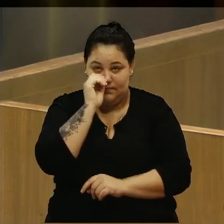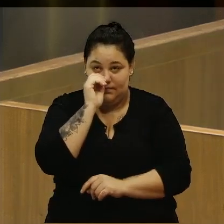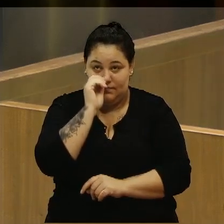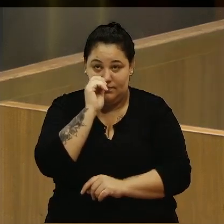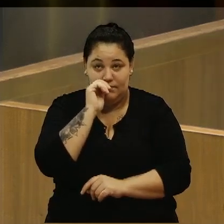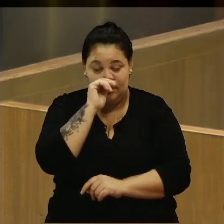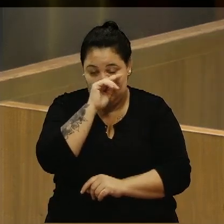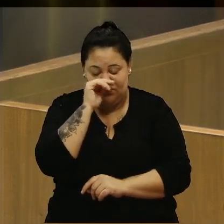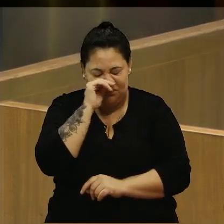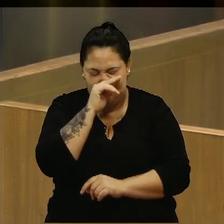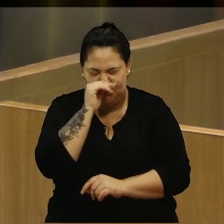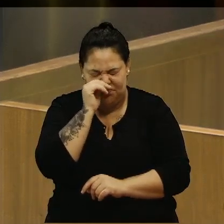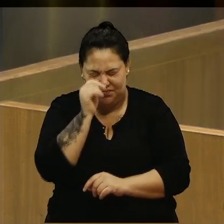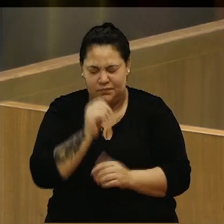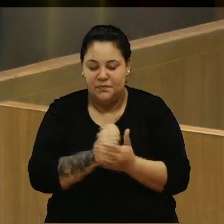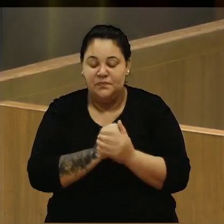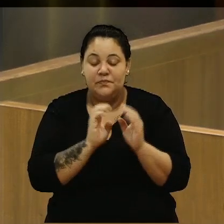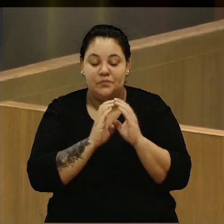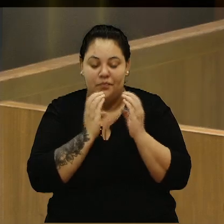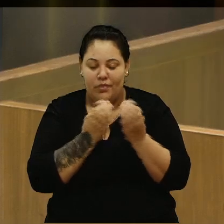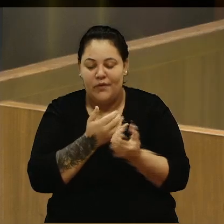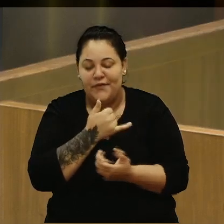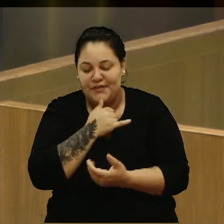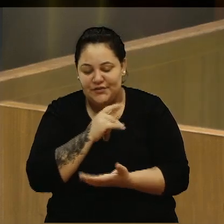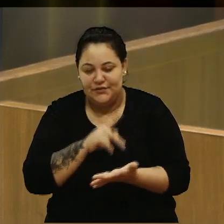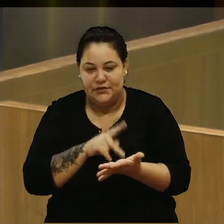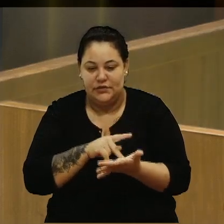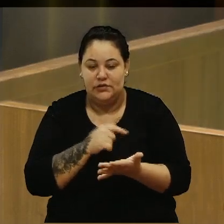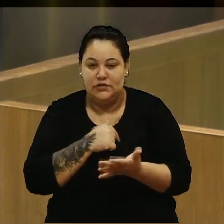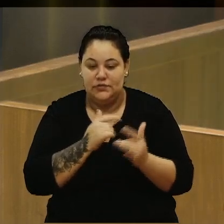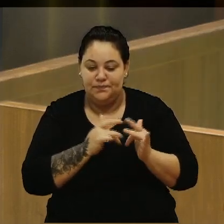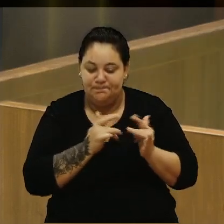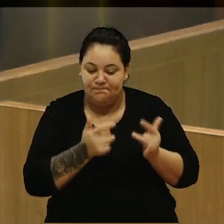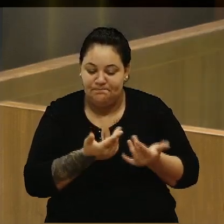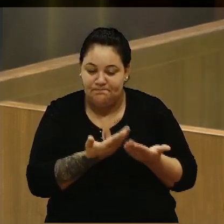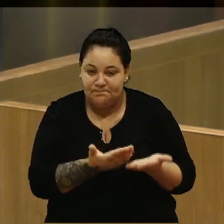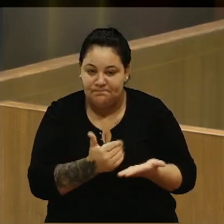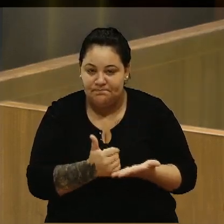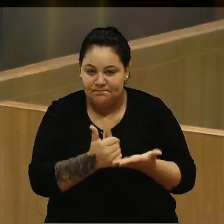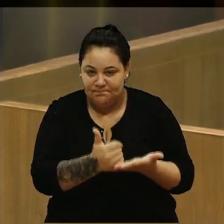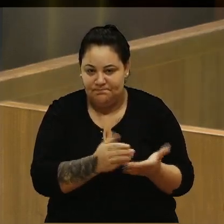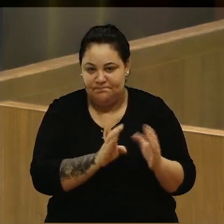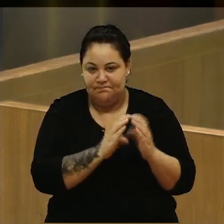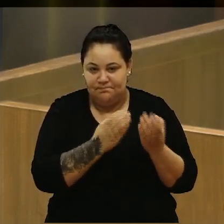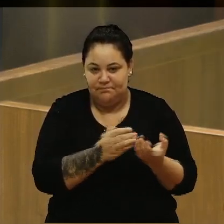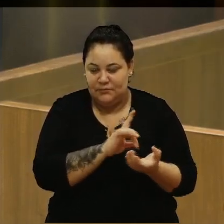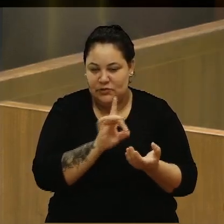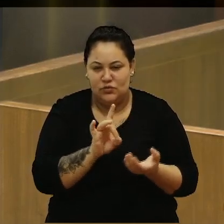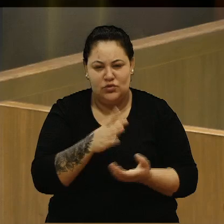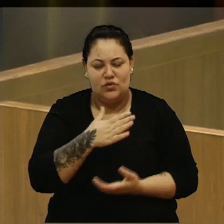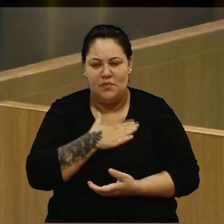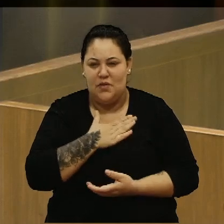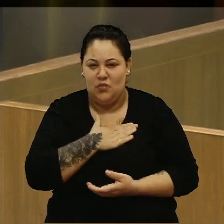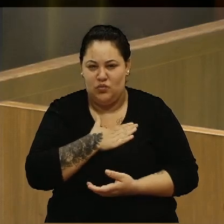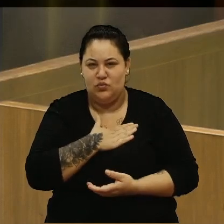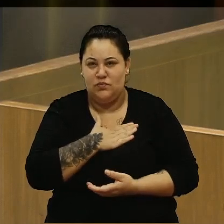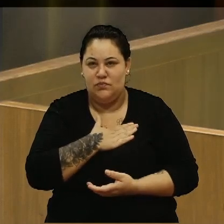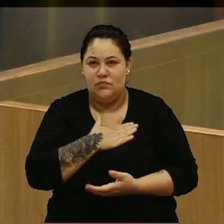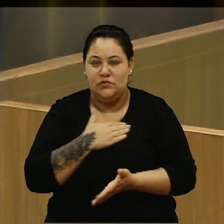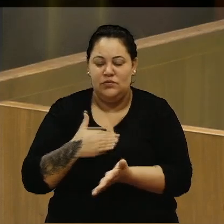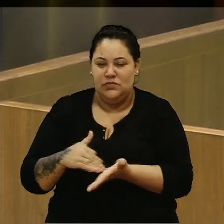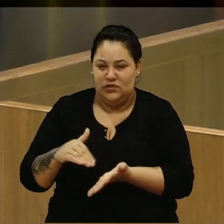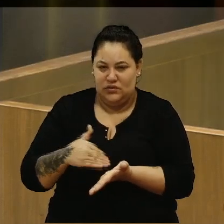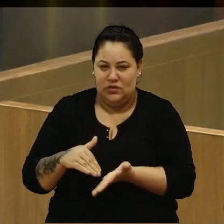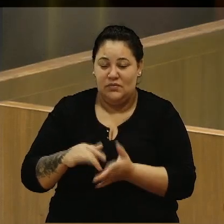Ficou muito comovida aquela comunidade também. Fui lá prestar o apoio, não só do meu